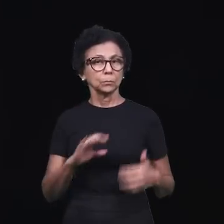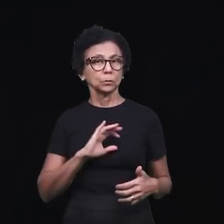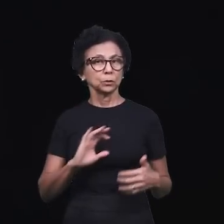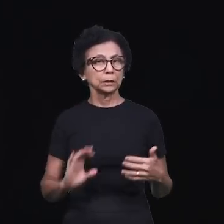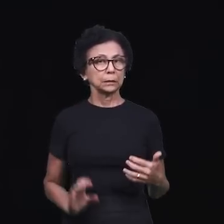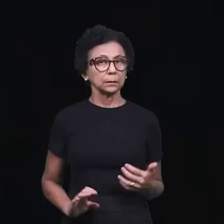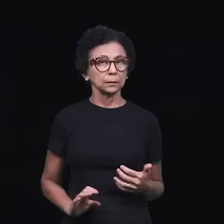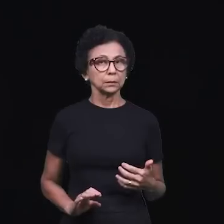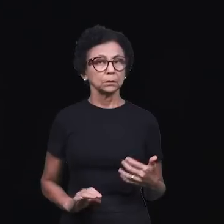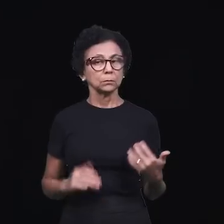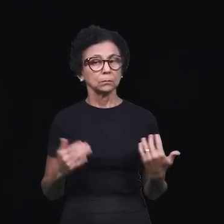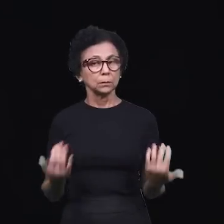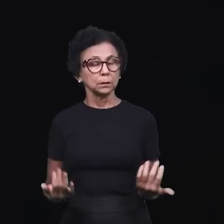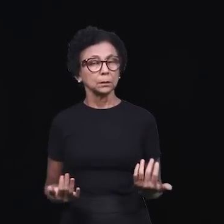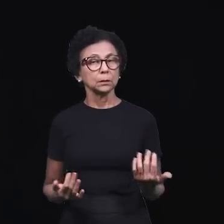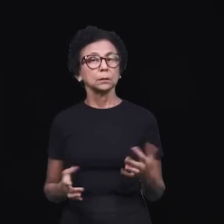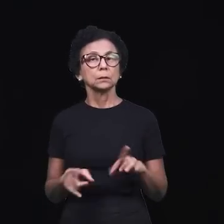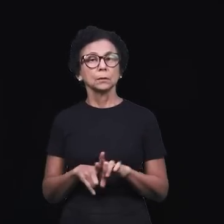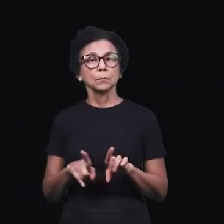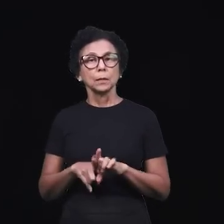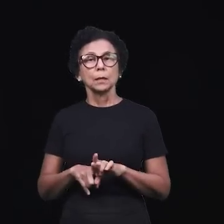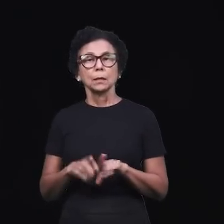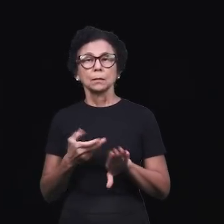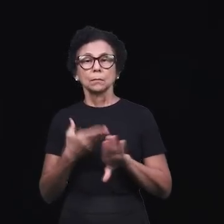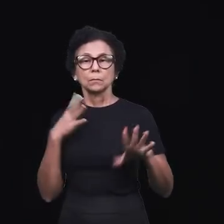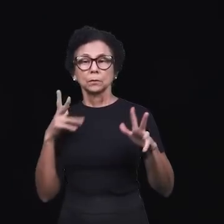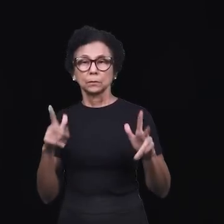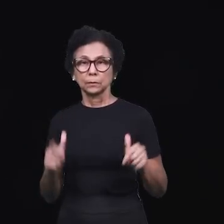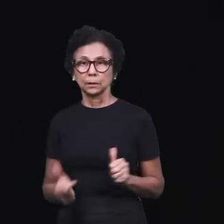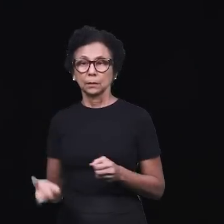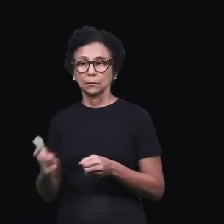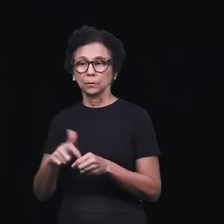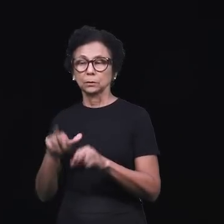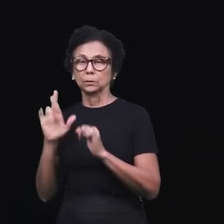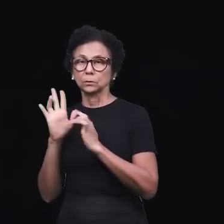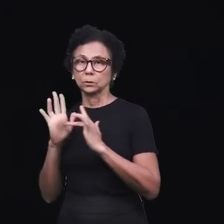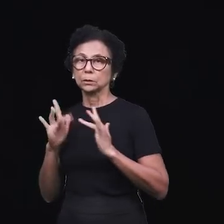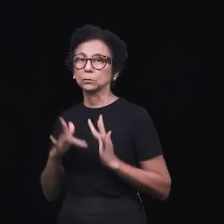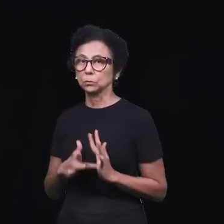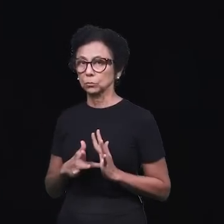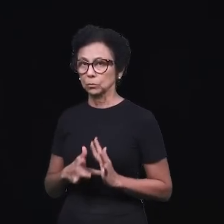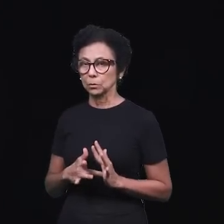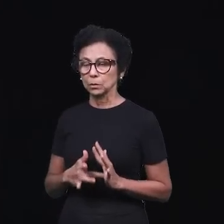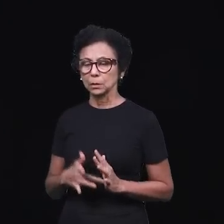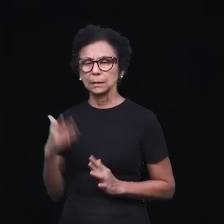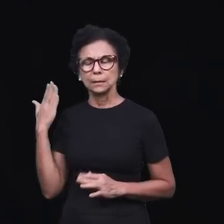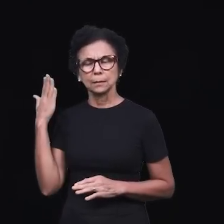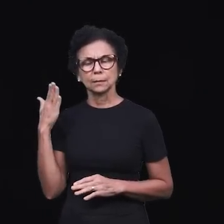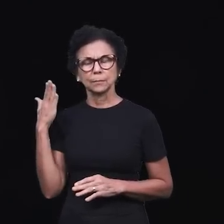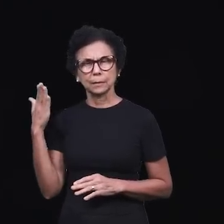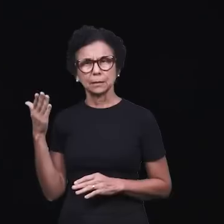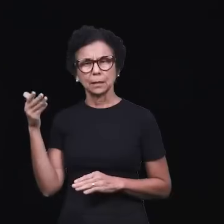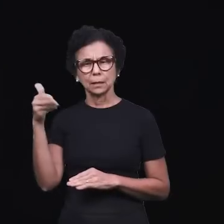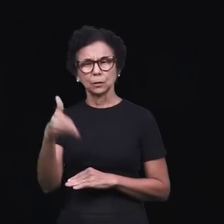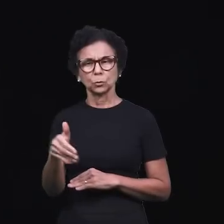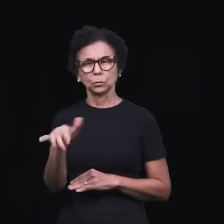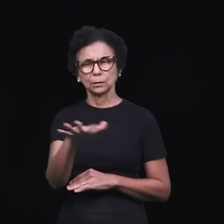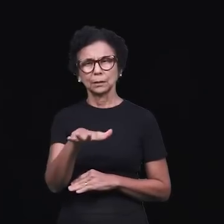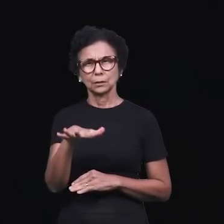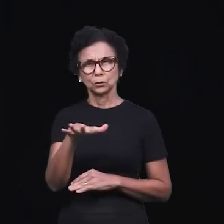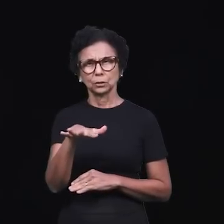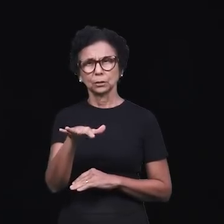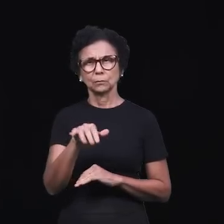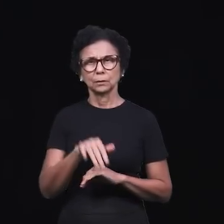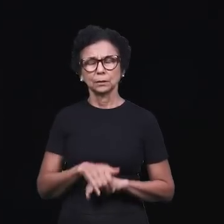volta de Jesus. Com essa mensagem, foi recebida na cidade de Washington, na região de Washington, naquele